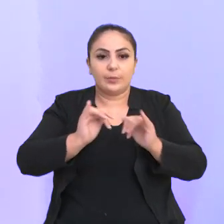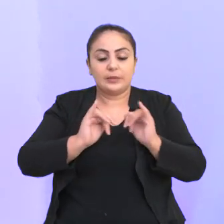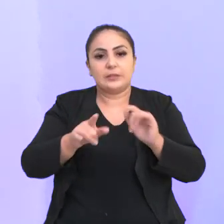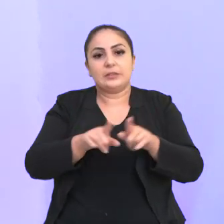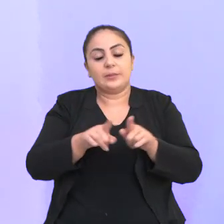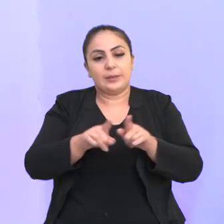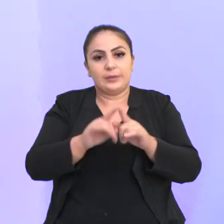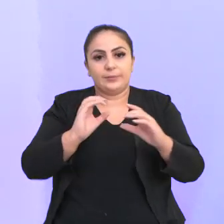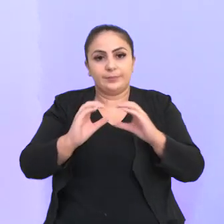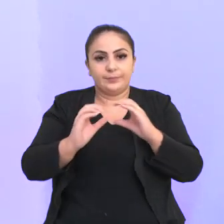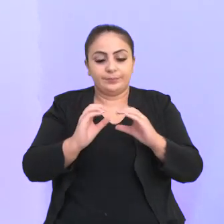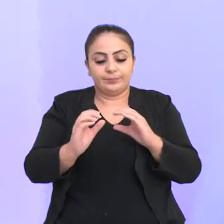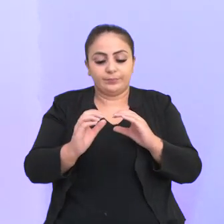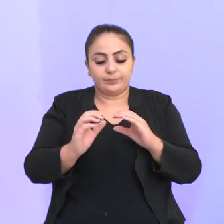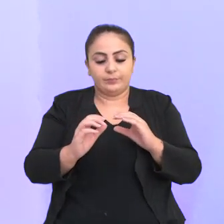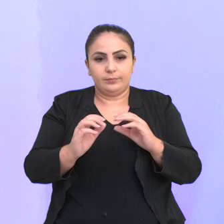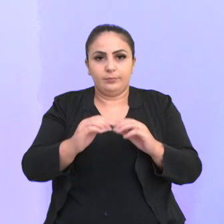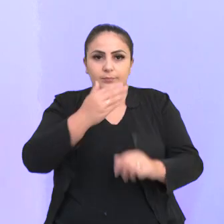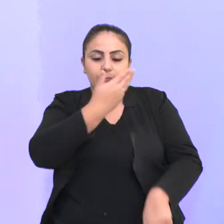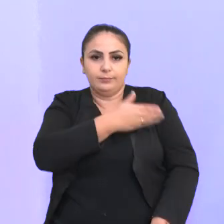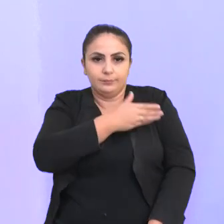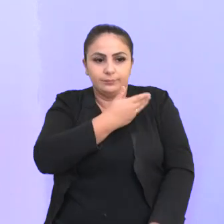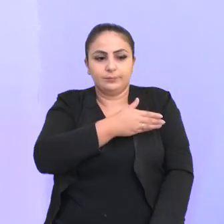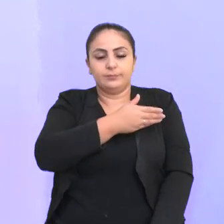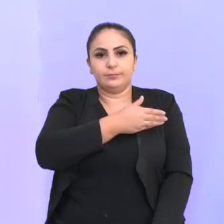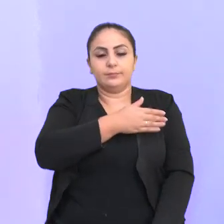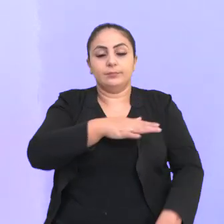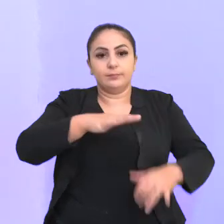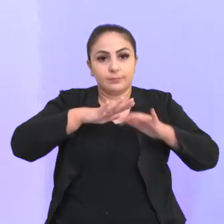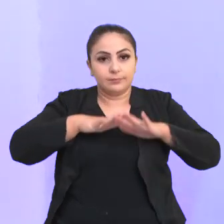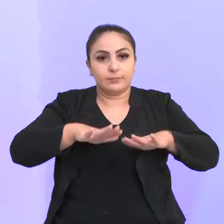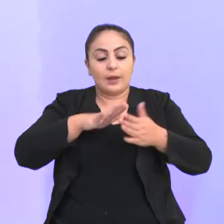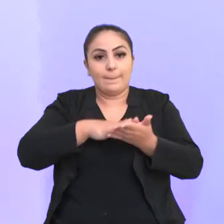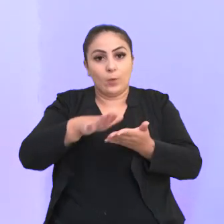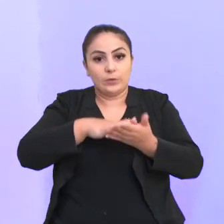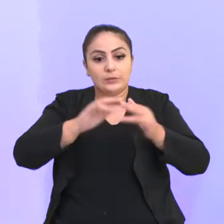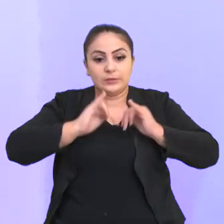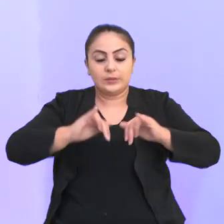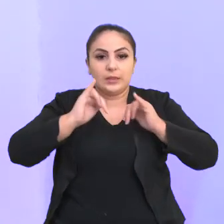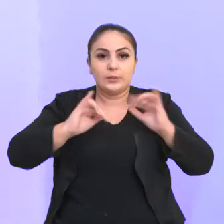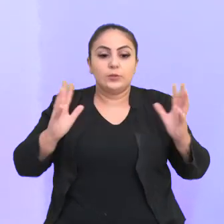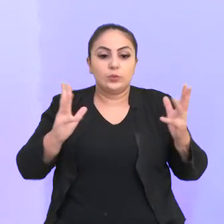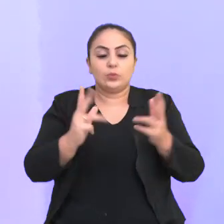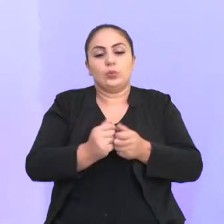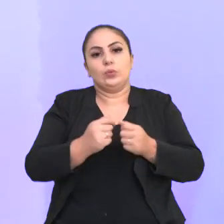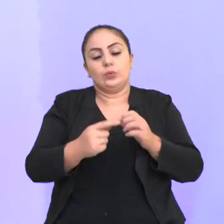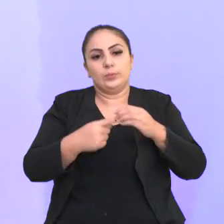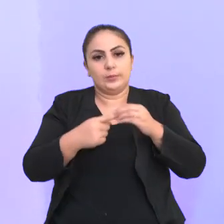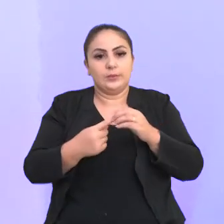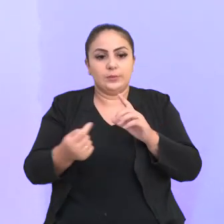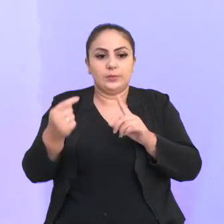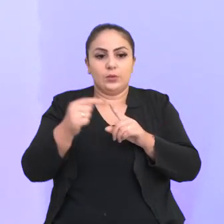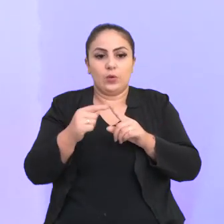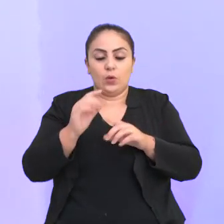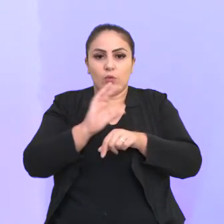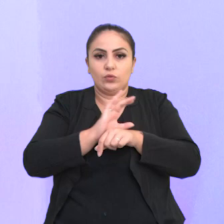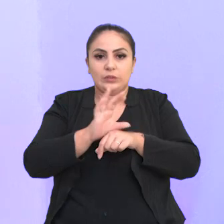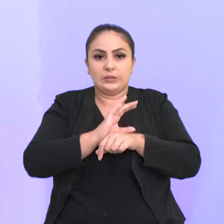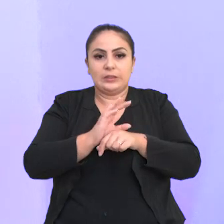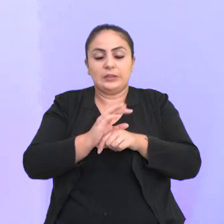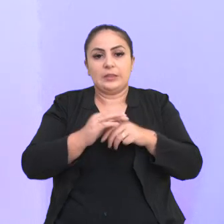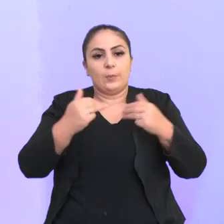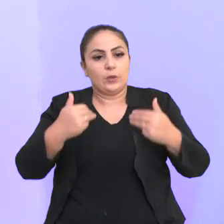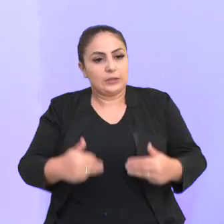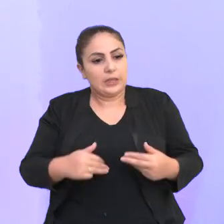de informação e comunicação, os treinamentos, a publicização, tudo atendendo aos princípios